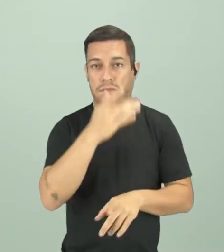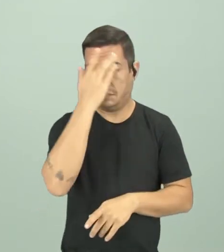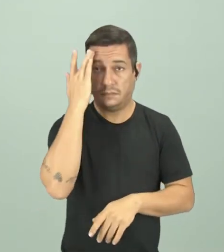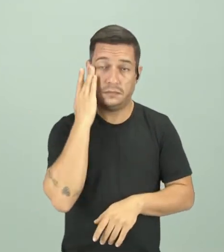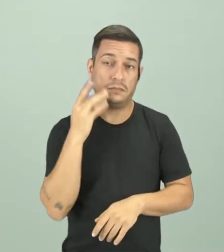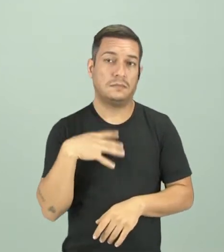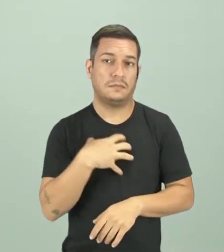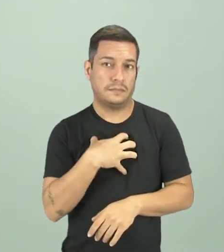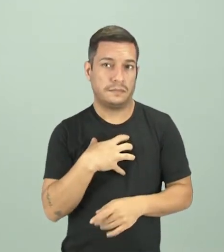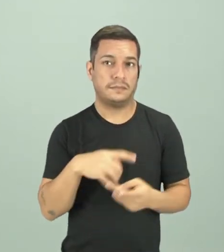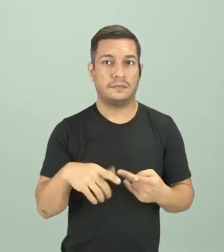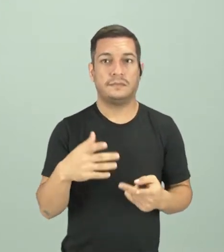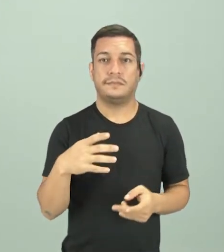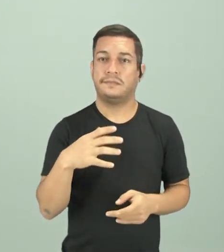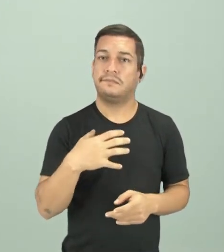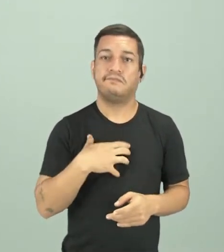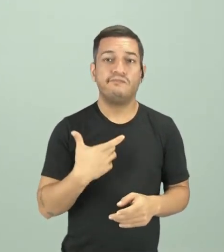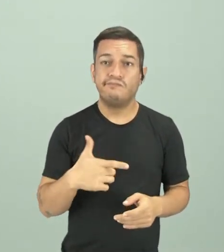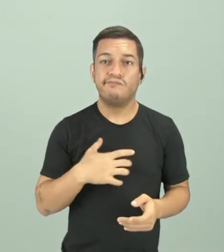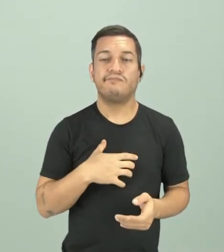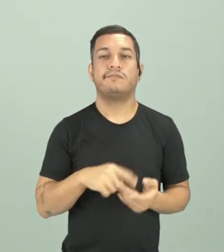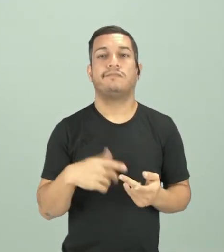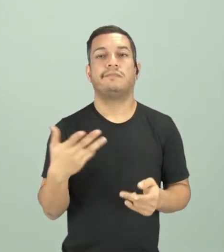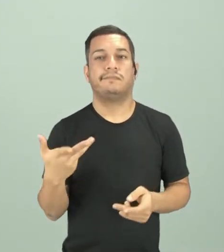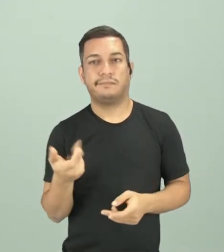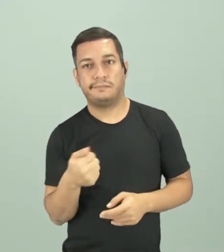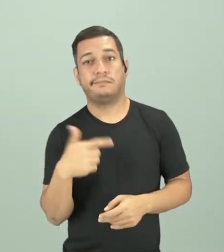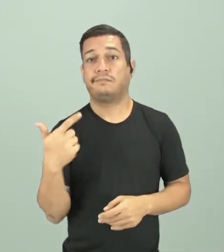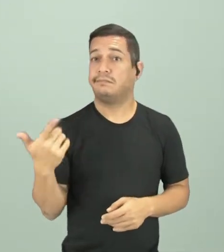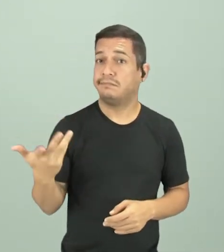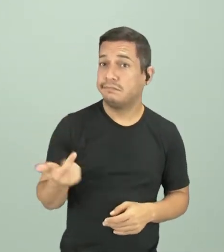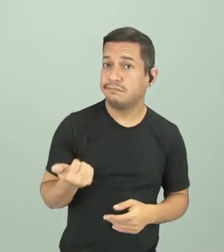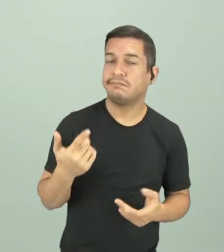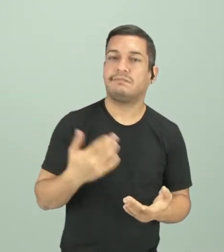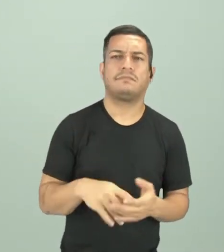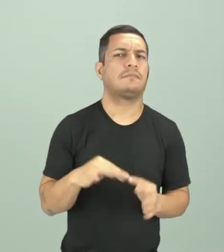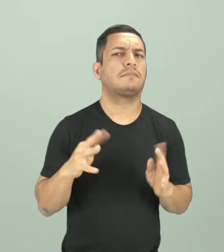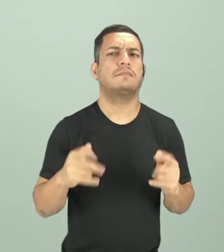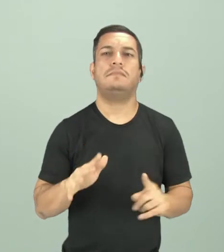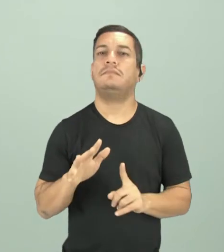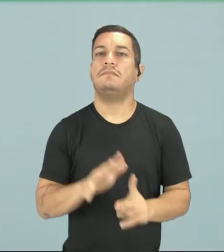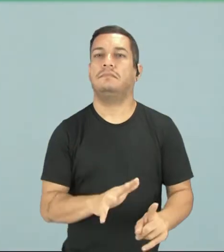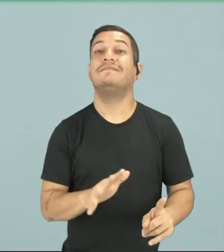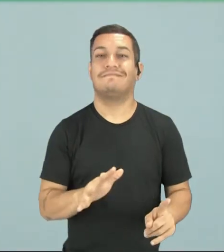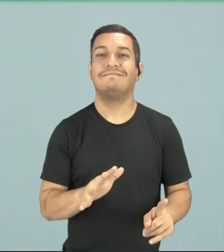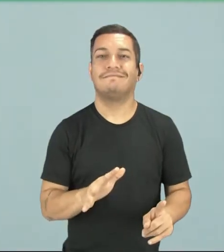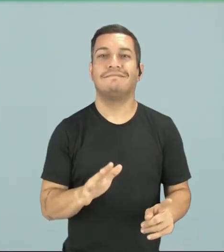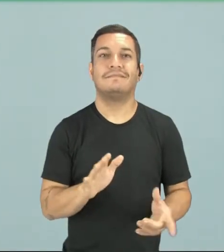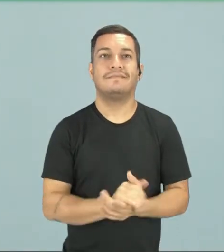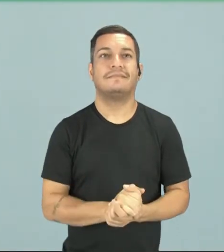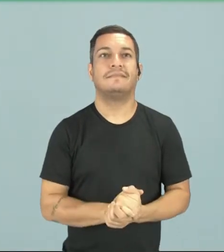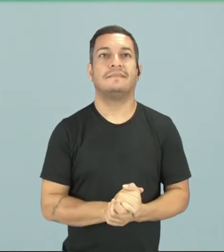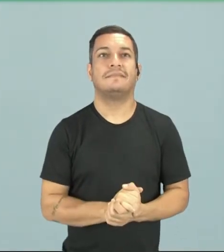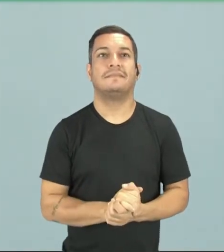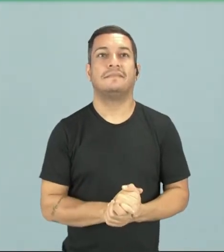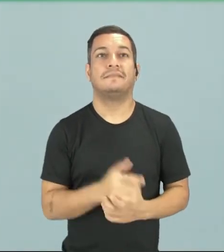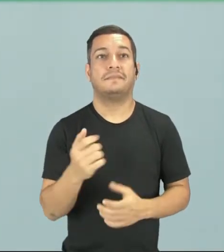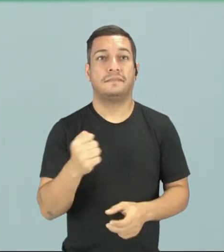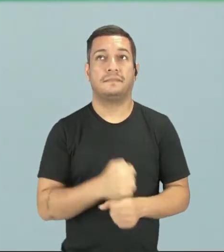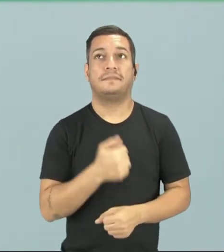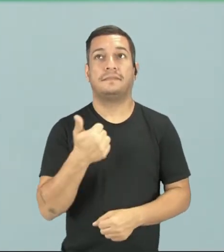os hábitos, os não hábitos, os que têm aptidão, os que não têm, uma educação física para todos, tá? Então,